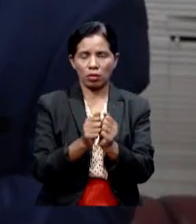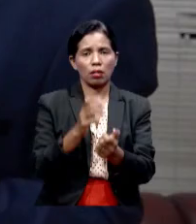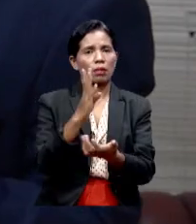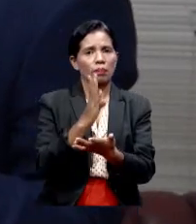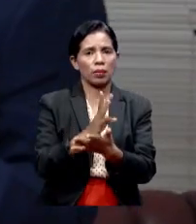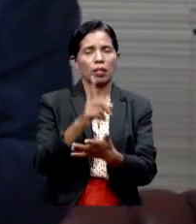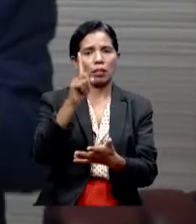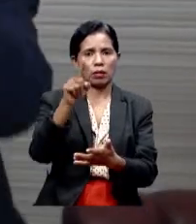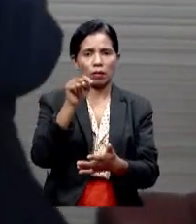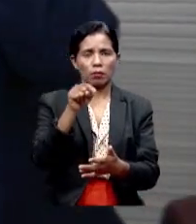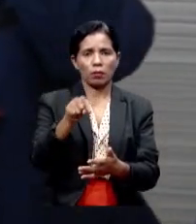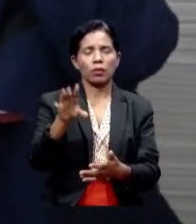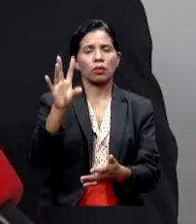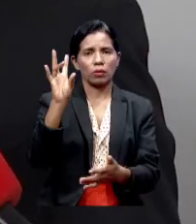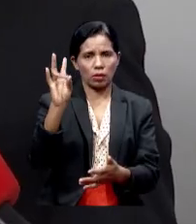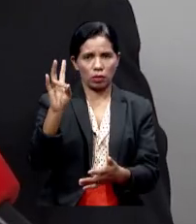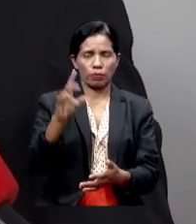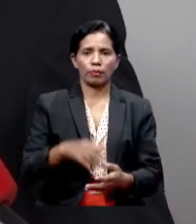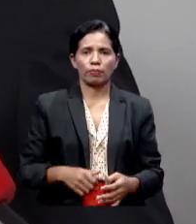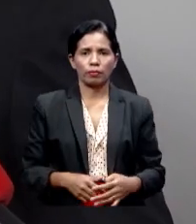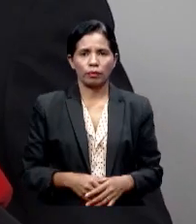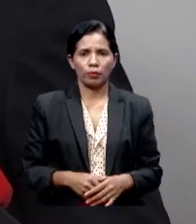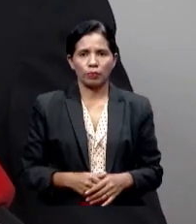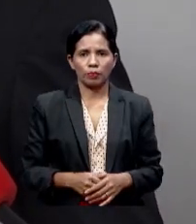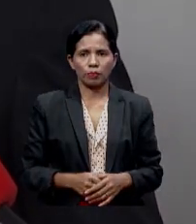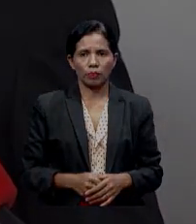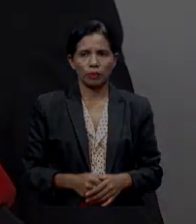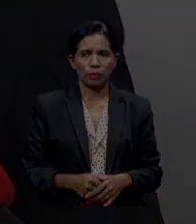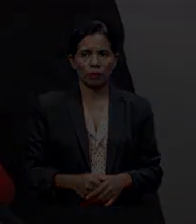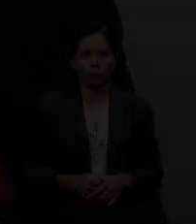bilhão ida ponto hito resim. Dulce da Costa, Jaime dos Santos, GMN.